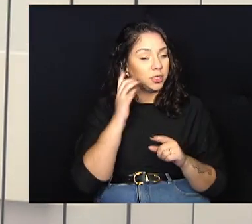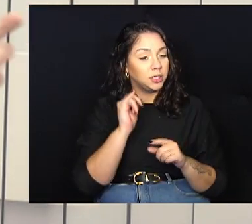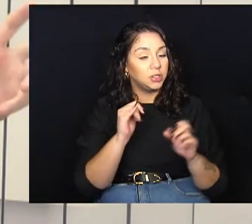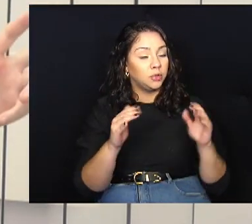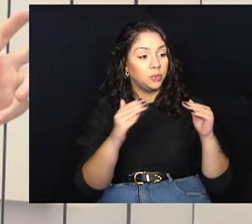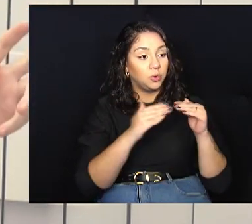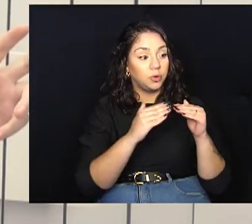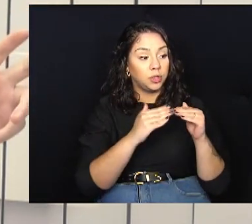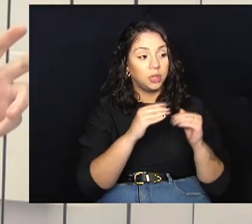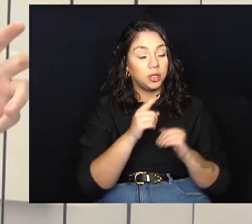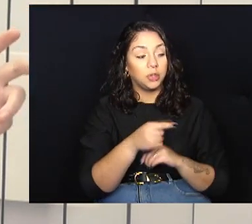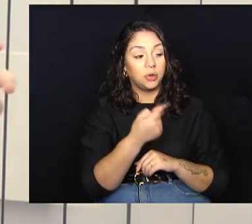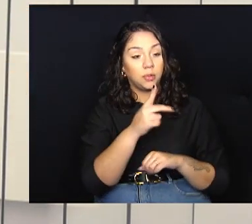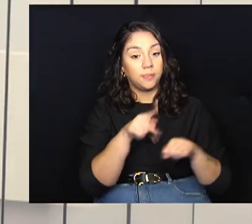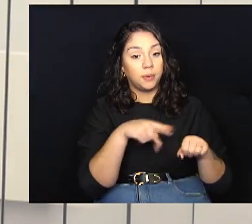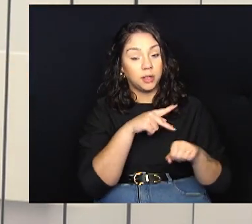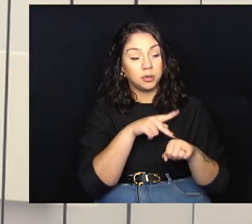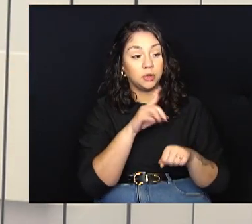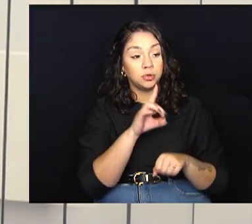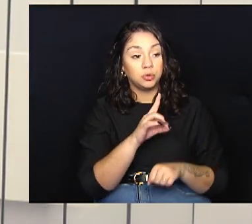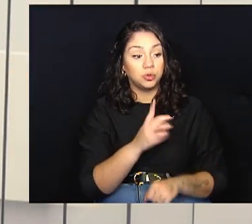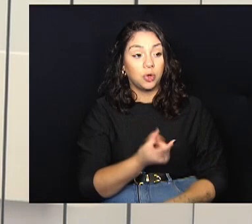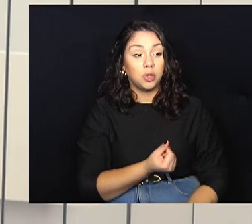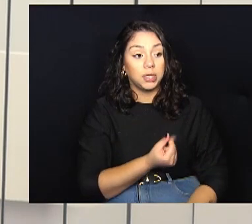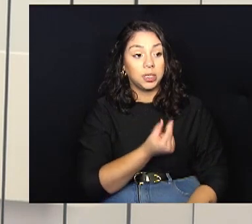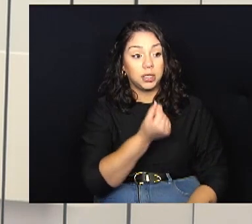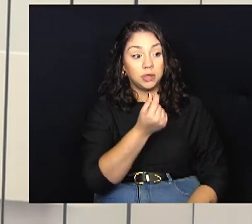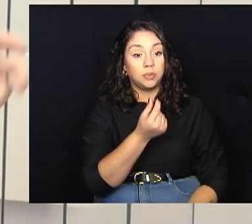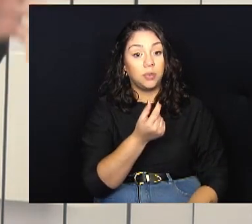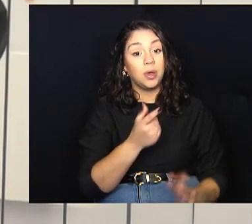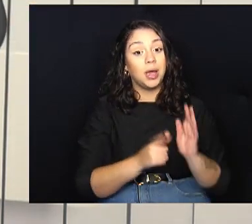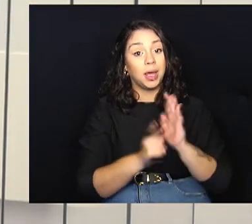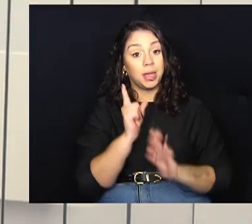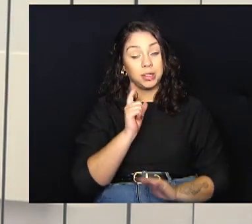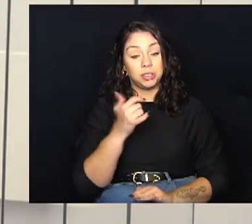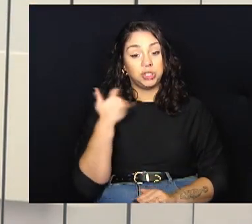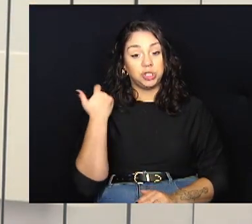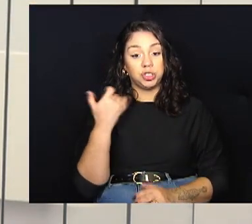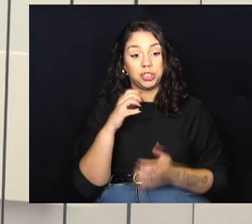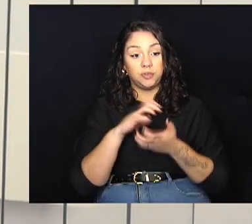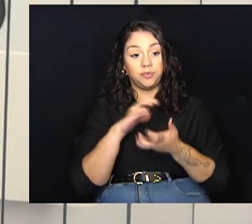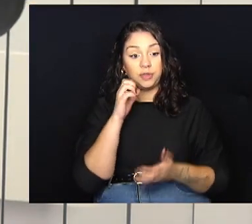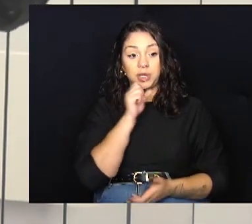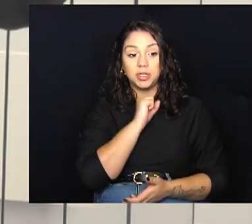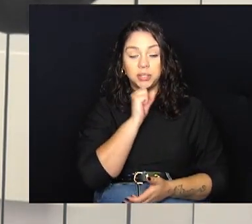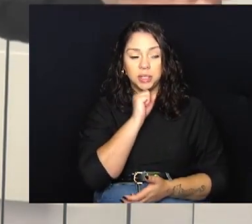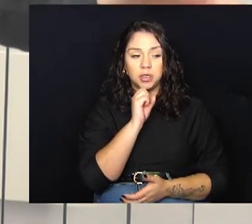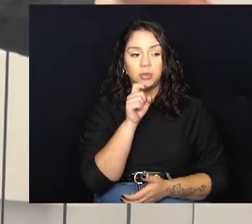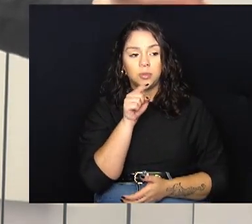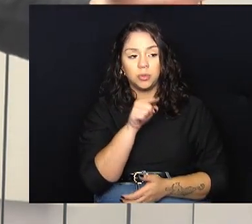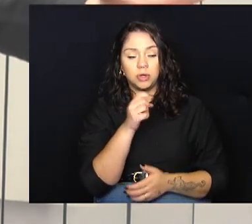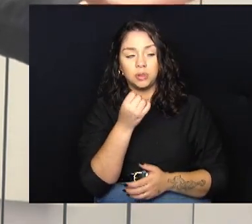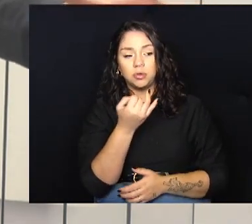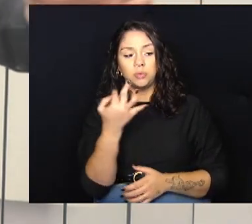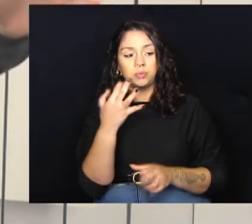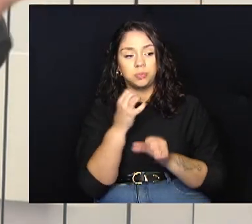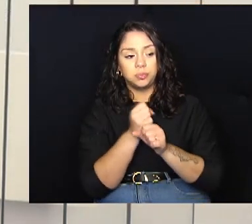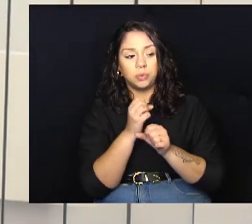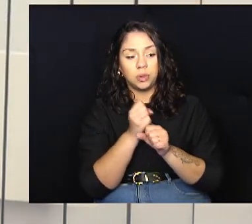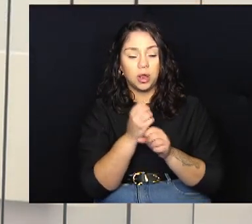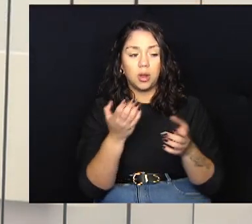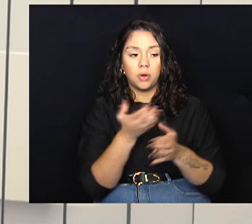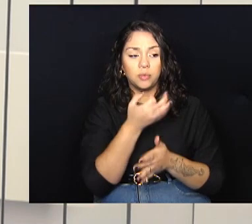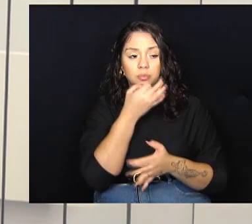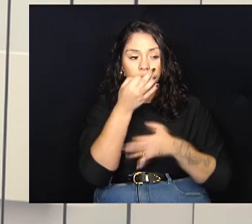diz que um país ele só fica rico antes de envelhecer por este senso por isso que você tá comentando agora